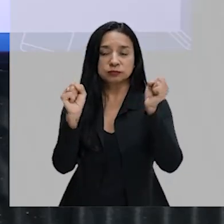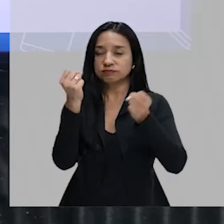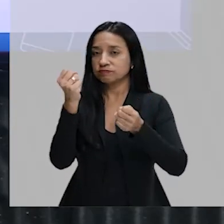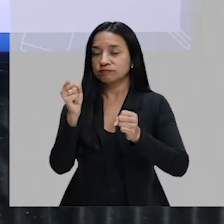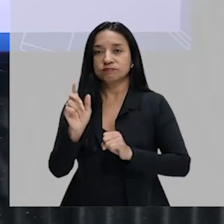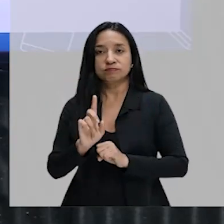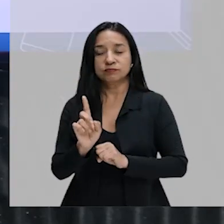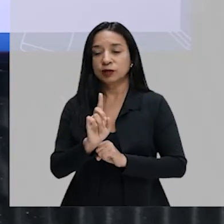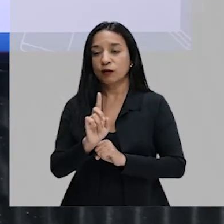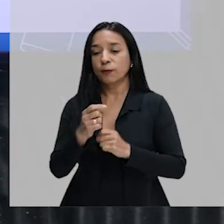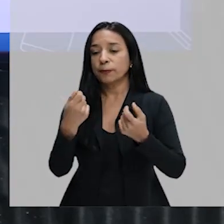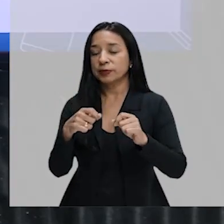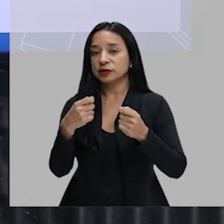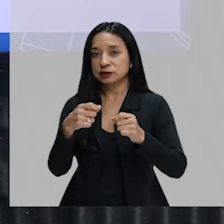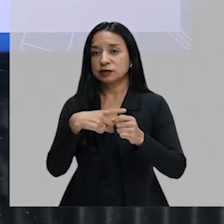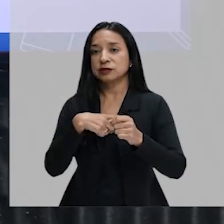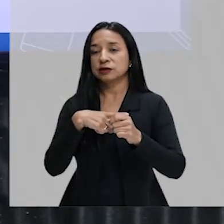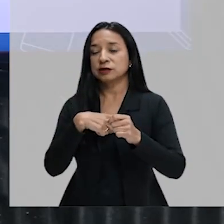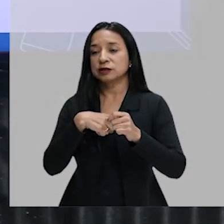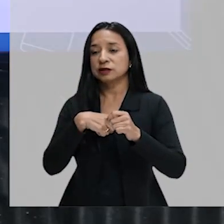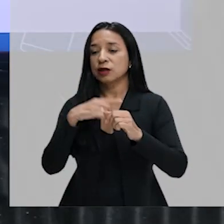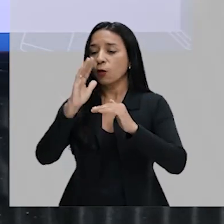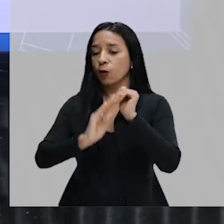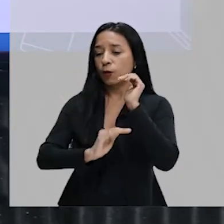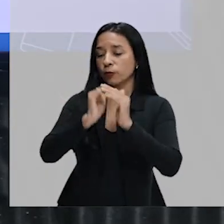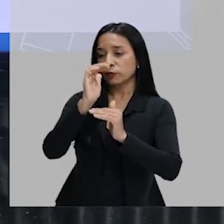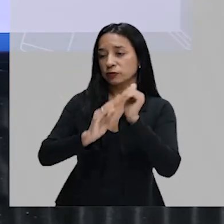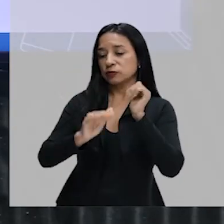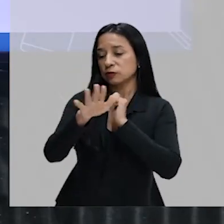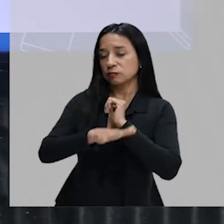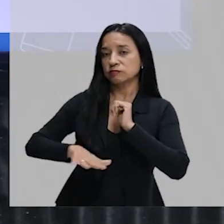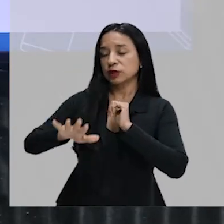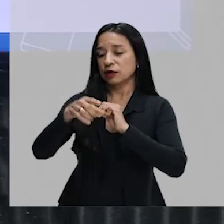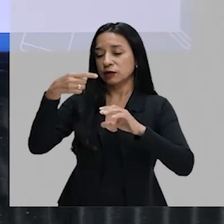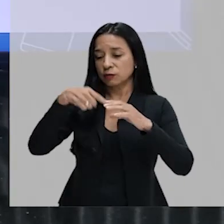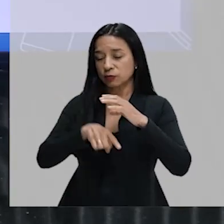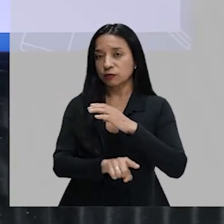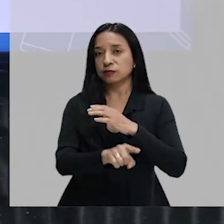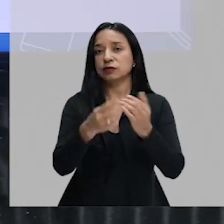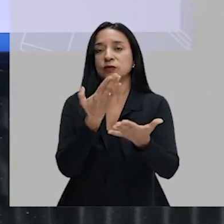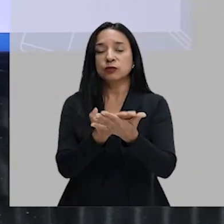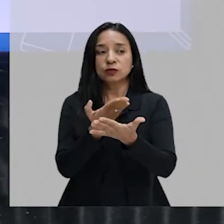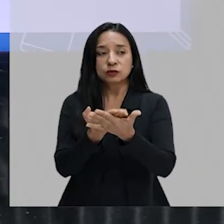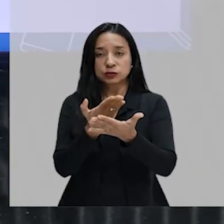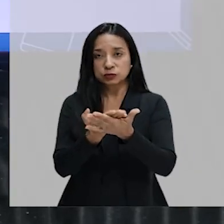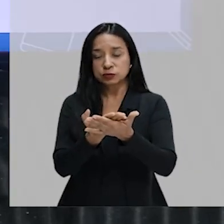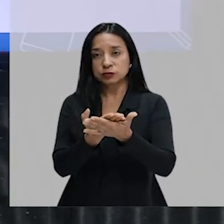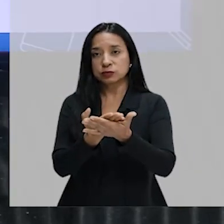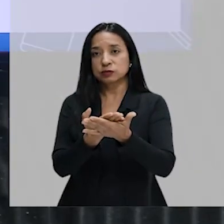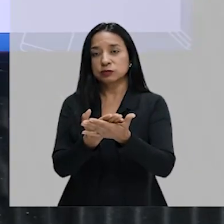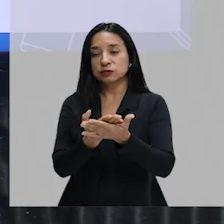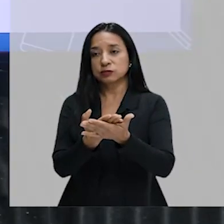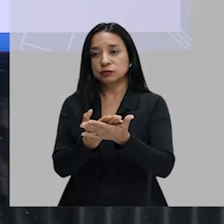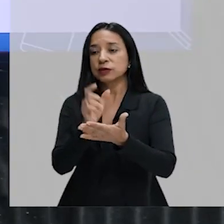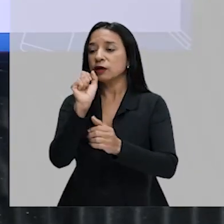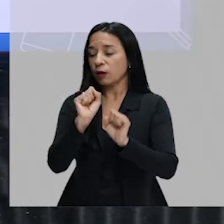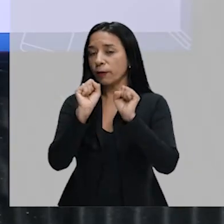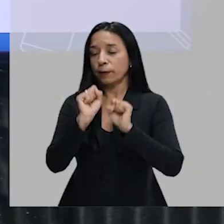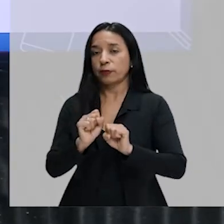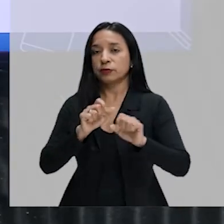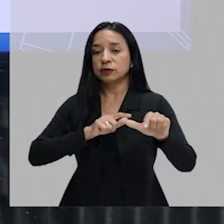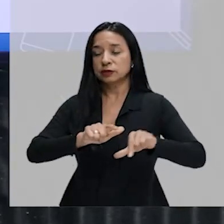melhorias em relação ao seu organismo, em relação ao seu biológico. Por isso, biodança. Por